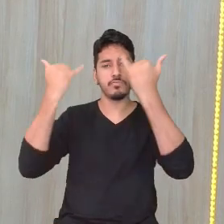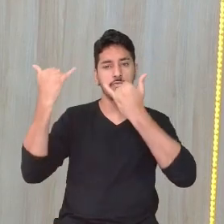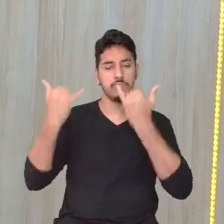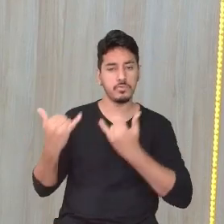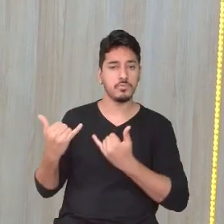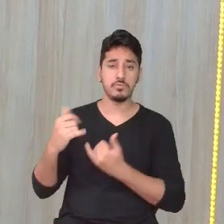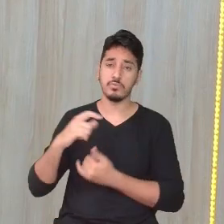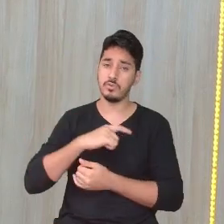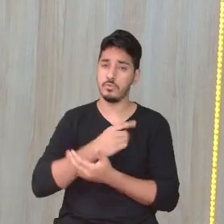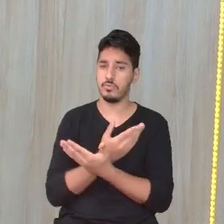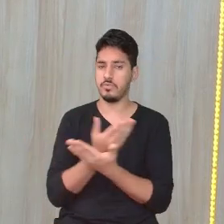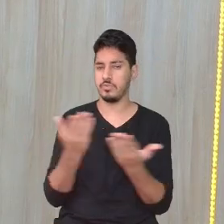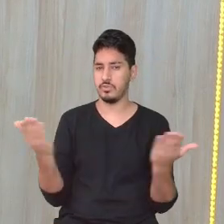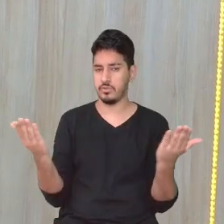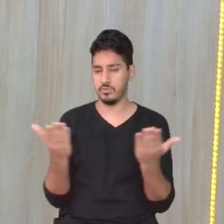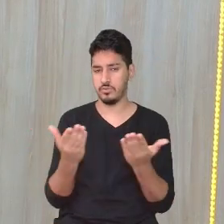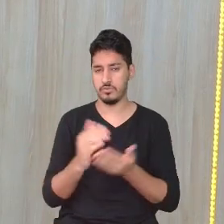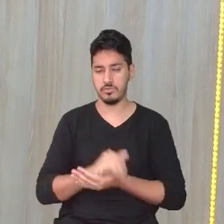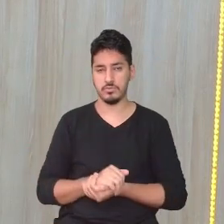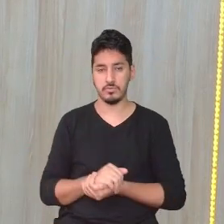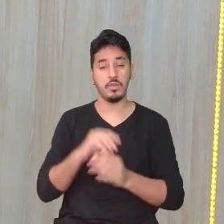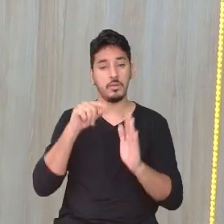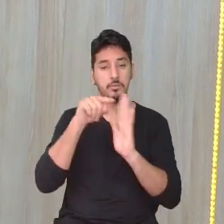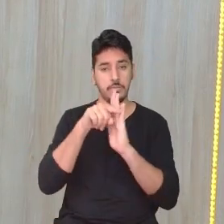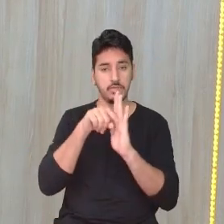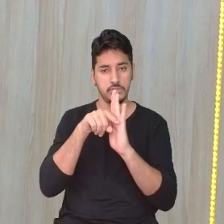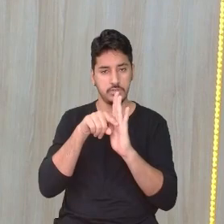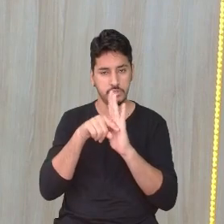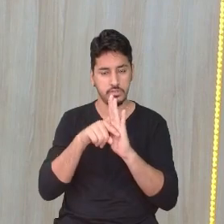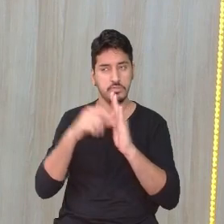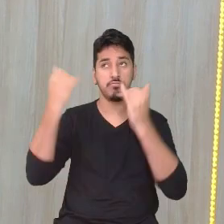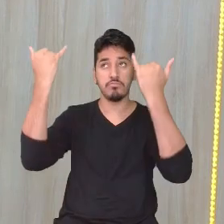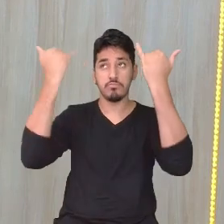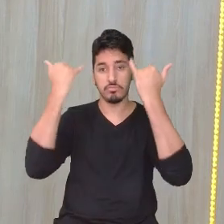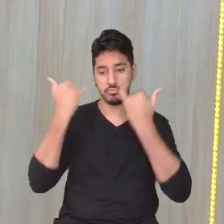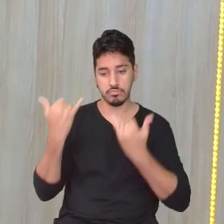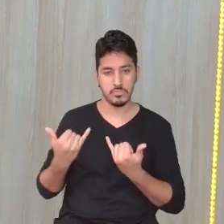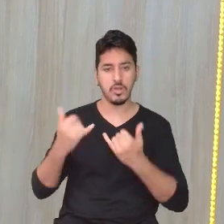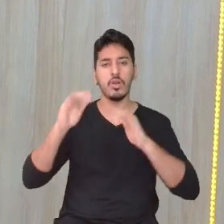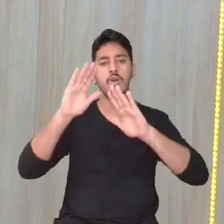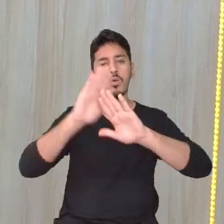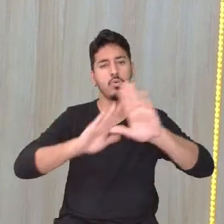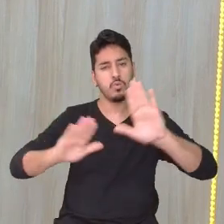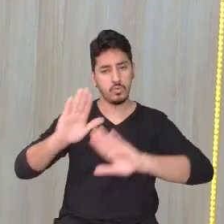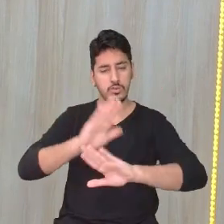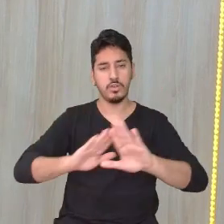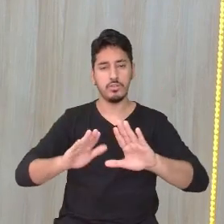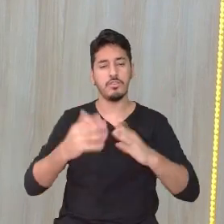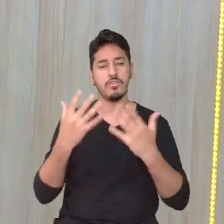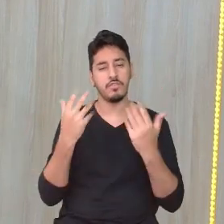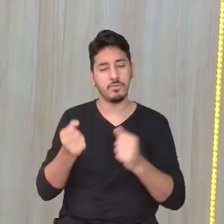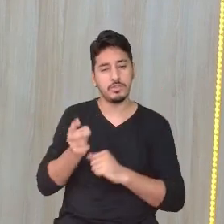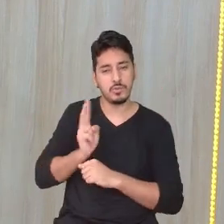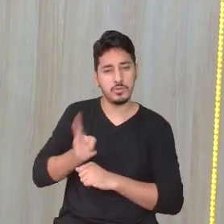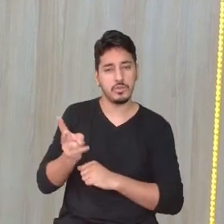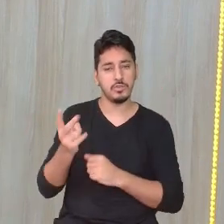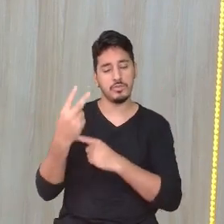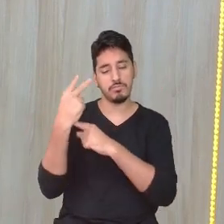que eu trouxe para vocês hoje, tá? Pesquisem, se informem, se cuidem e vamos continuar